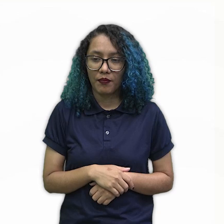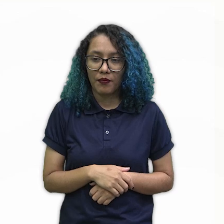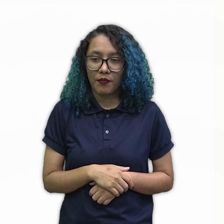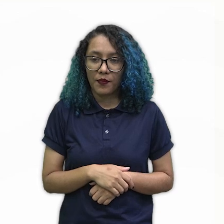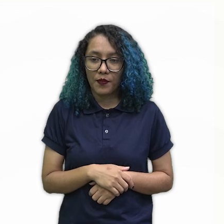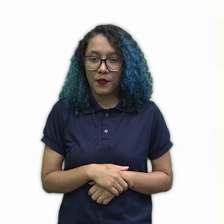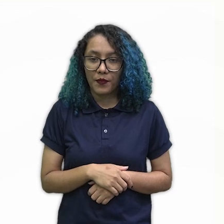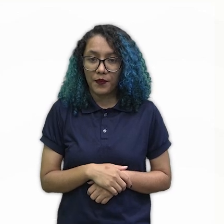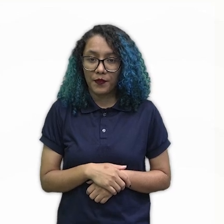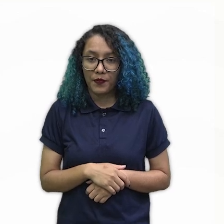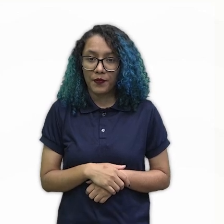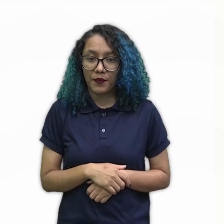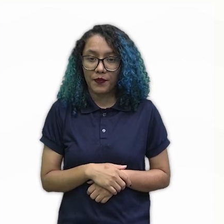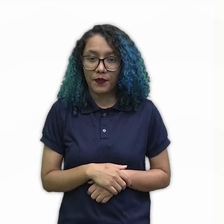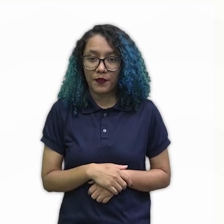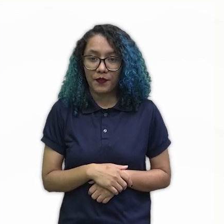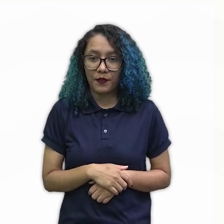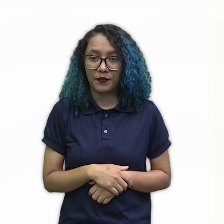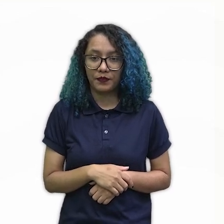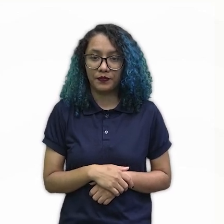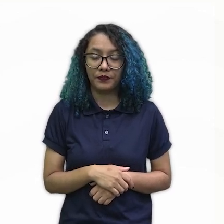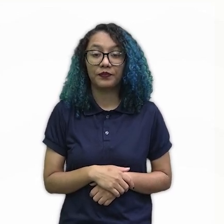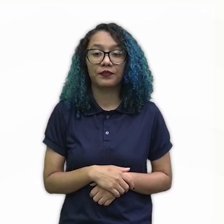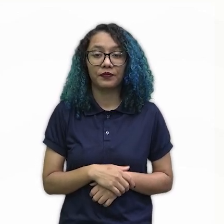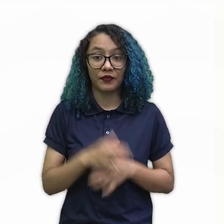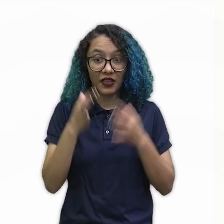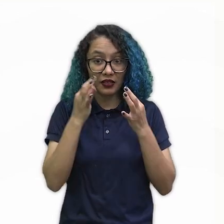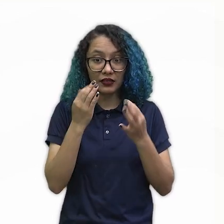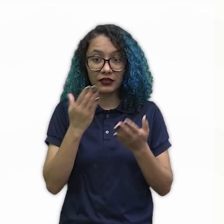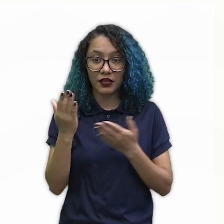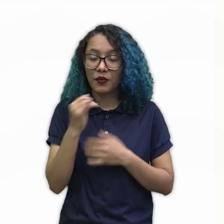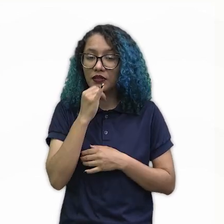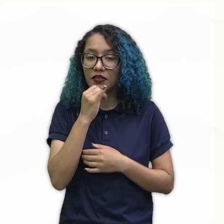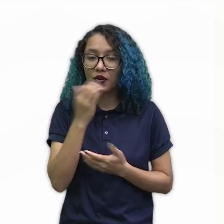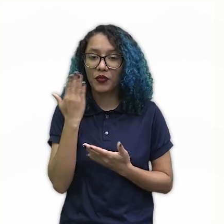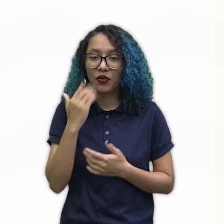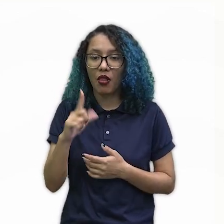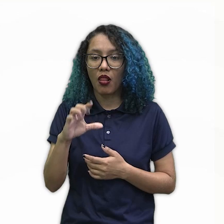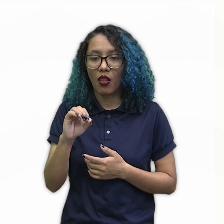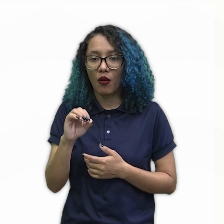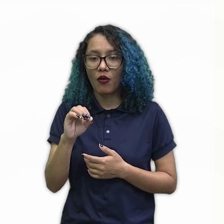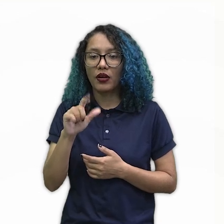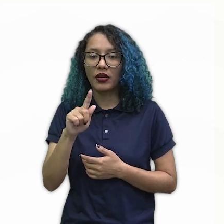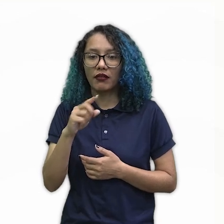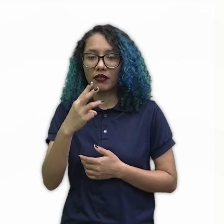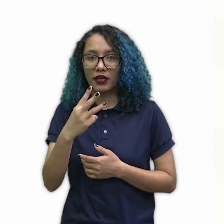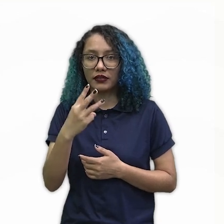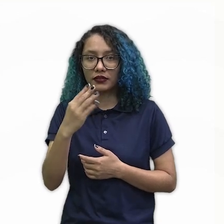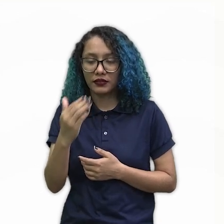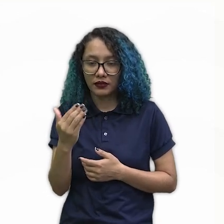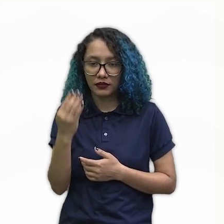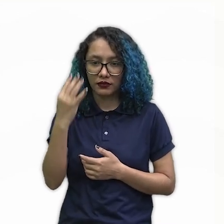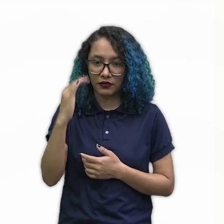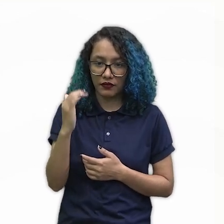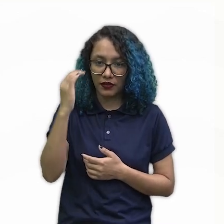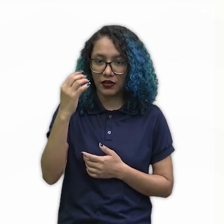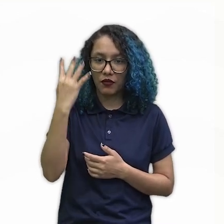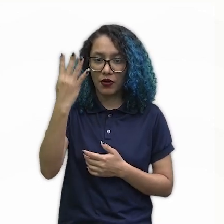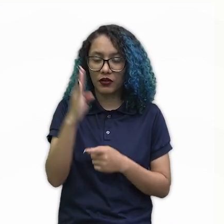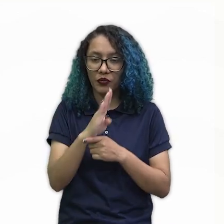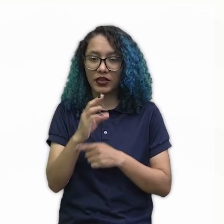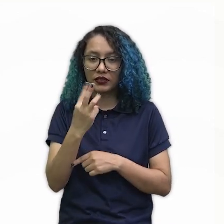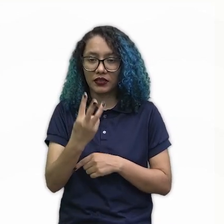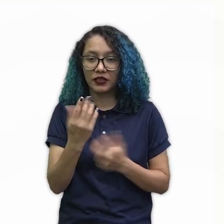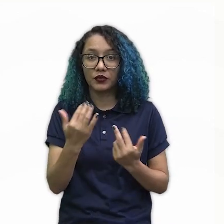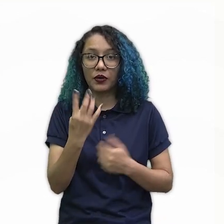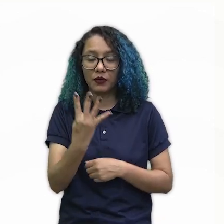n. Então, presta atenção bem aqui neste exemplo. Ó. Log de 3 elevado a 4 na base 3